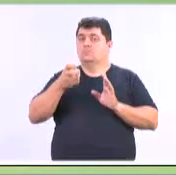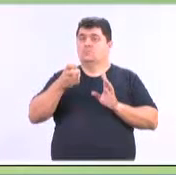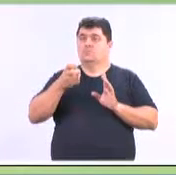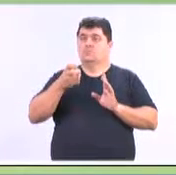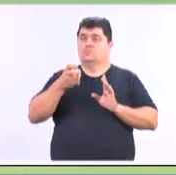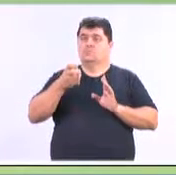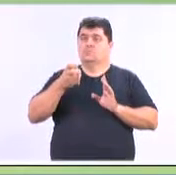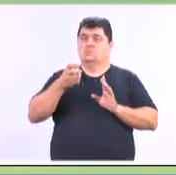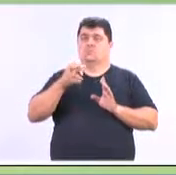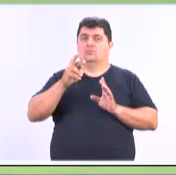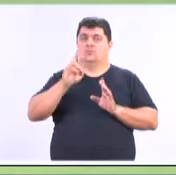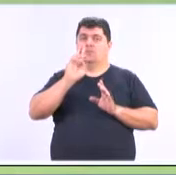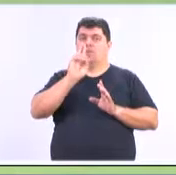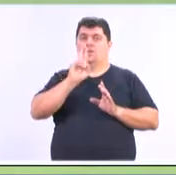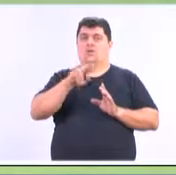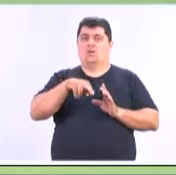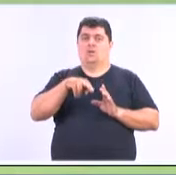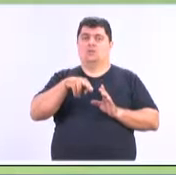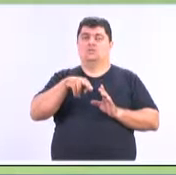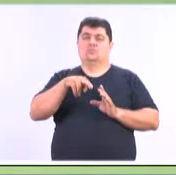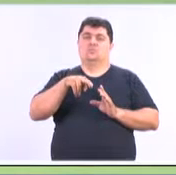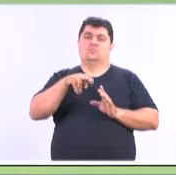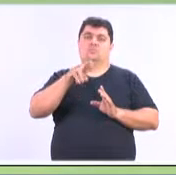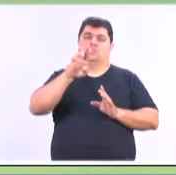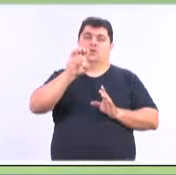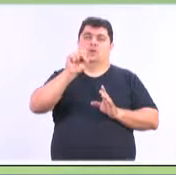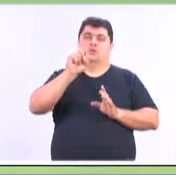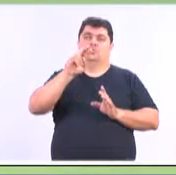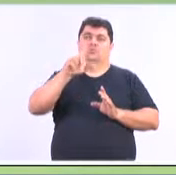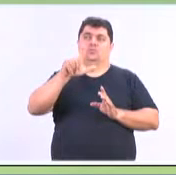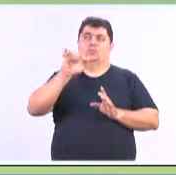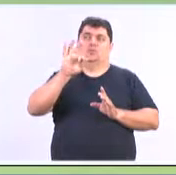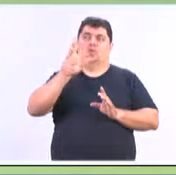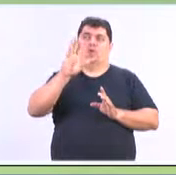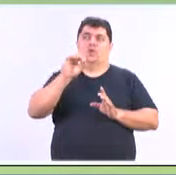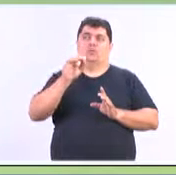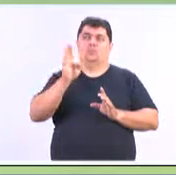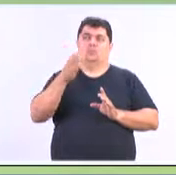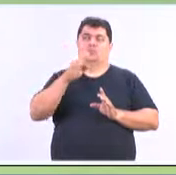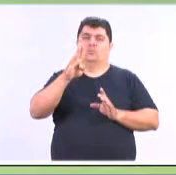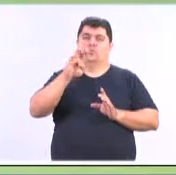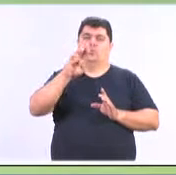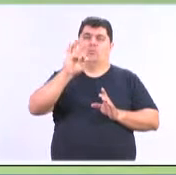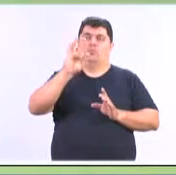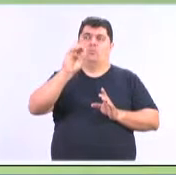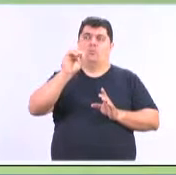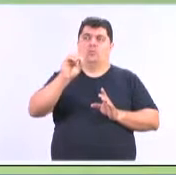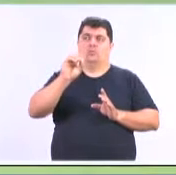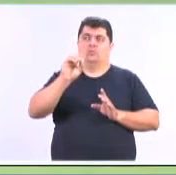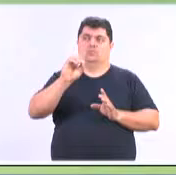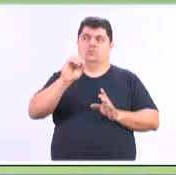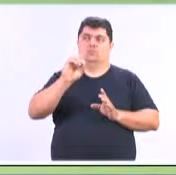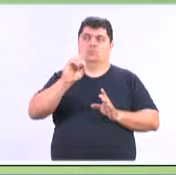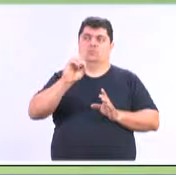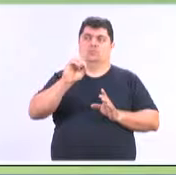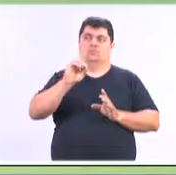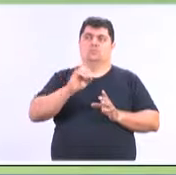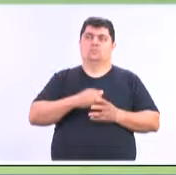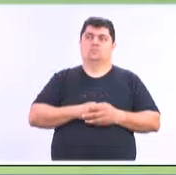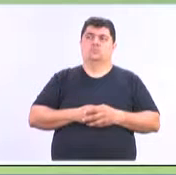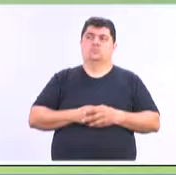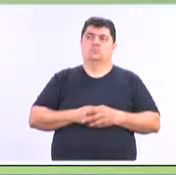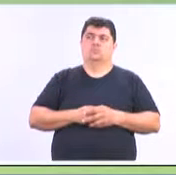meu resultado bruto. Então, quando eu pego receita líquida menos custo das vendas, eu chego ao meu resultado